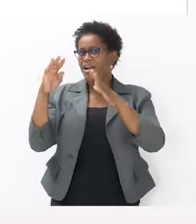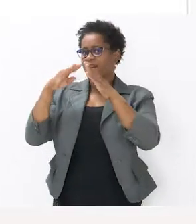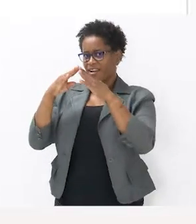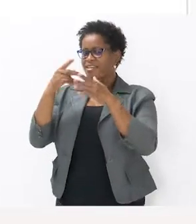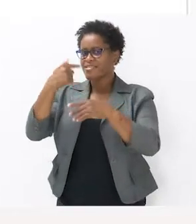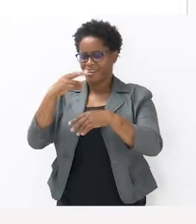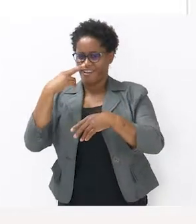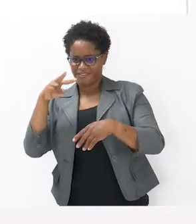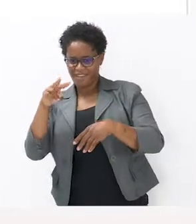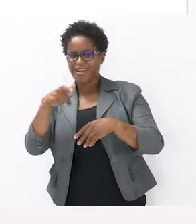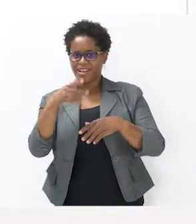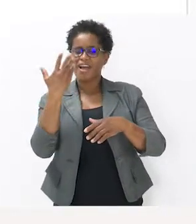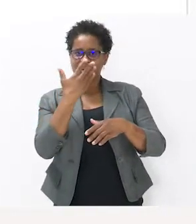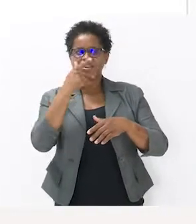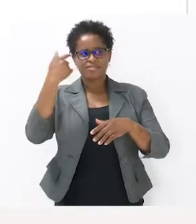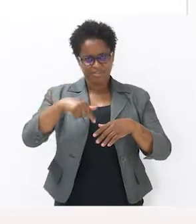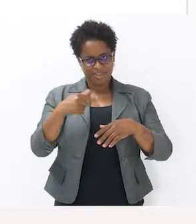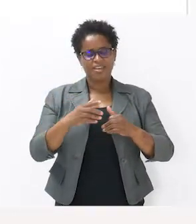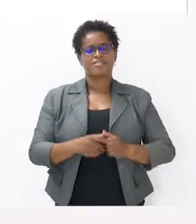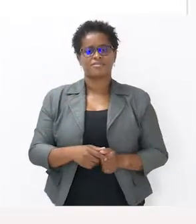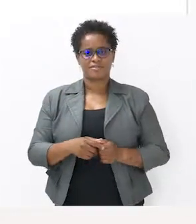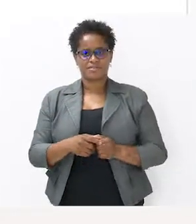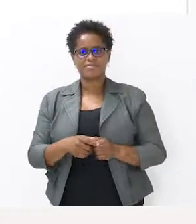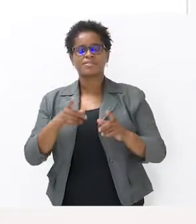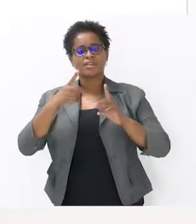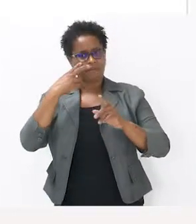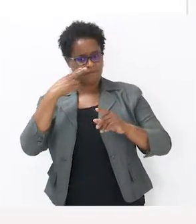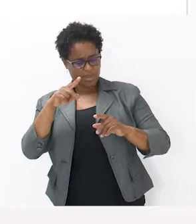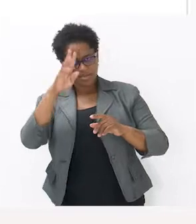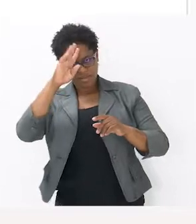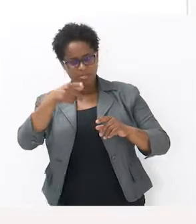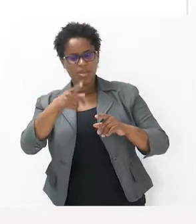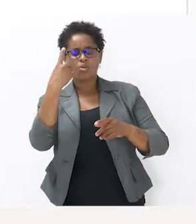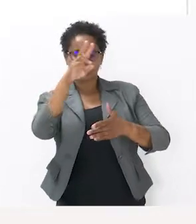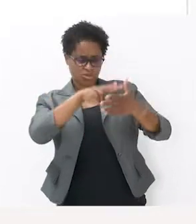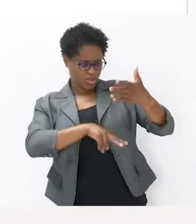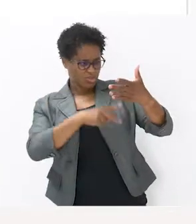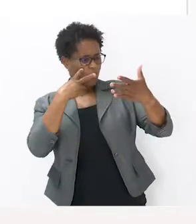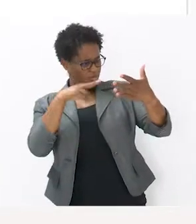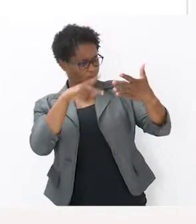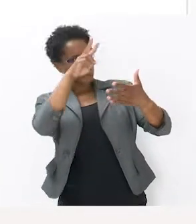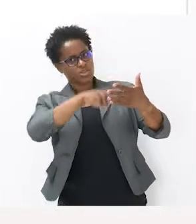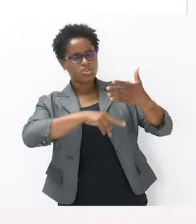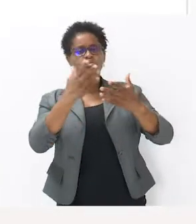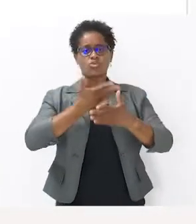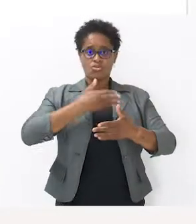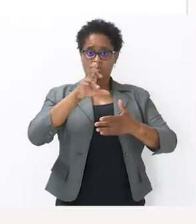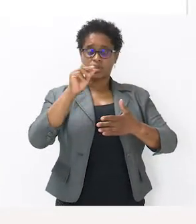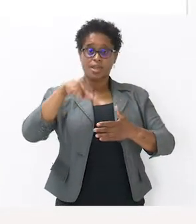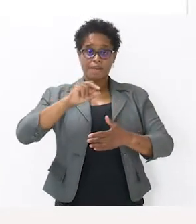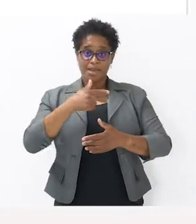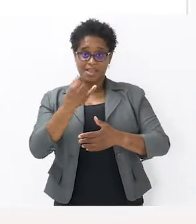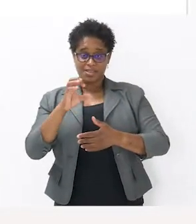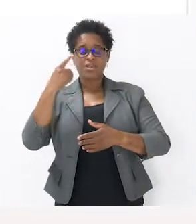que estás a assistir à aula, deves então reconhecer um texto dramático. Deves também